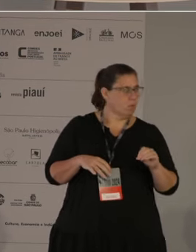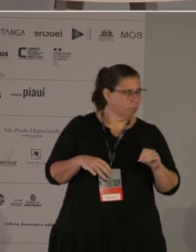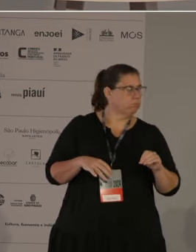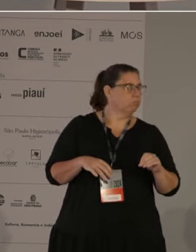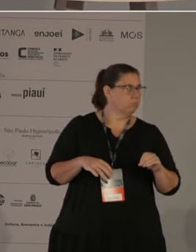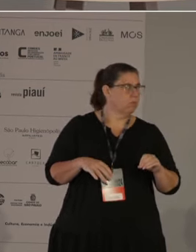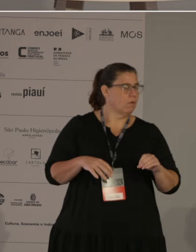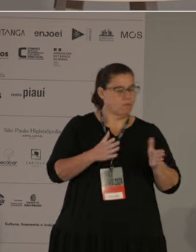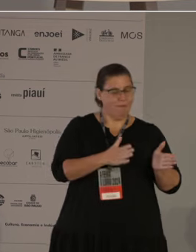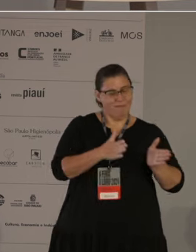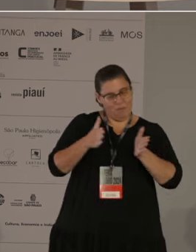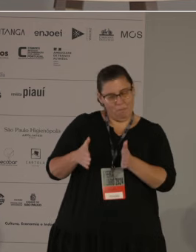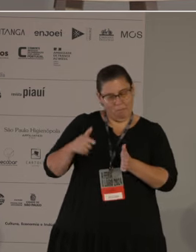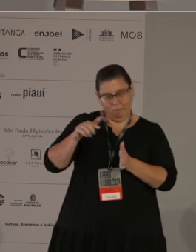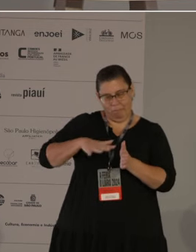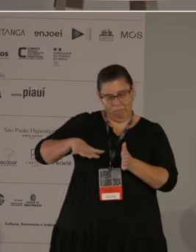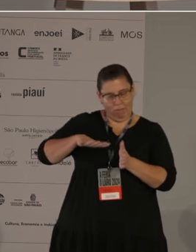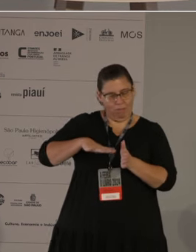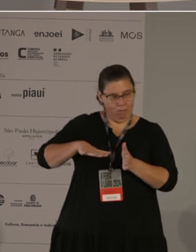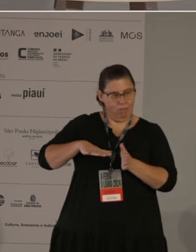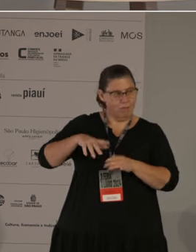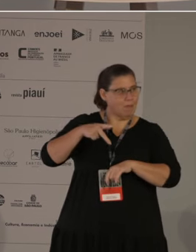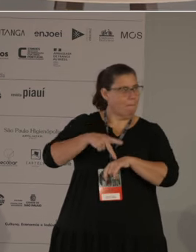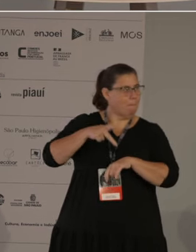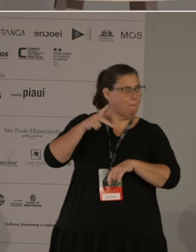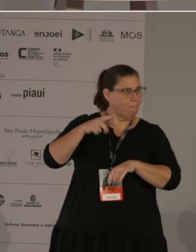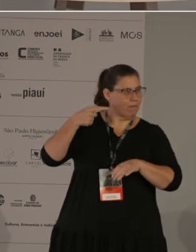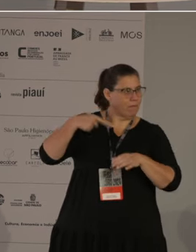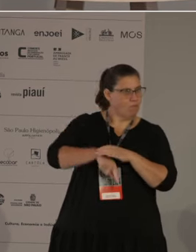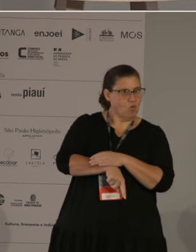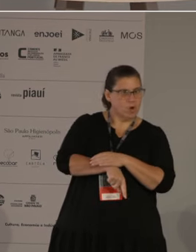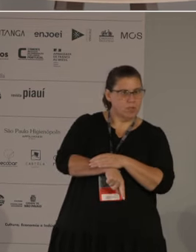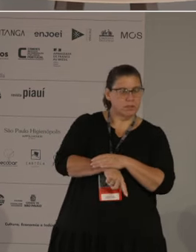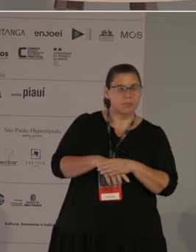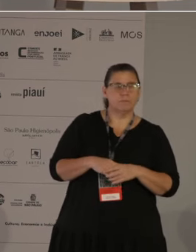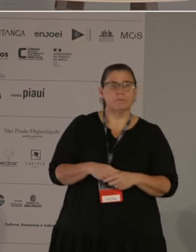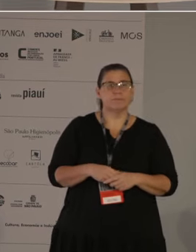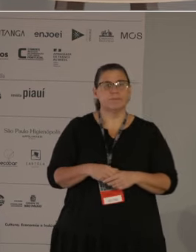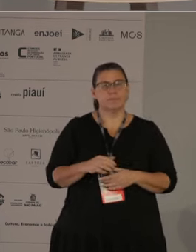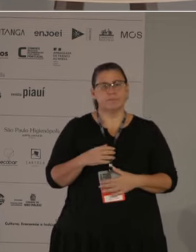inicial, que fica do lado dessa pedra furada, justamente muito icônica.